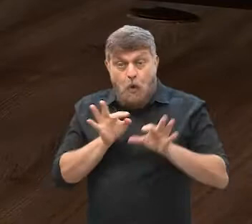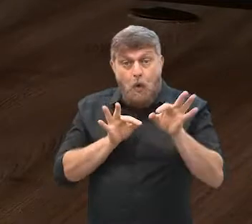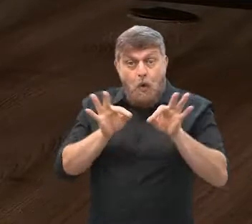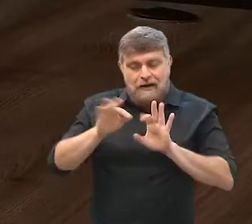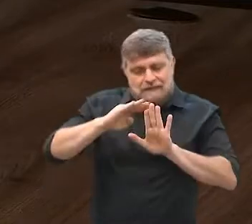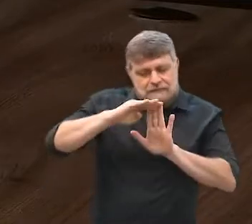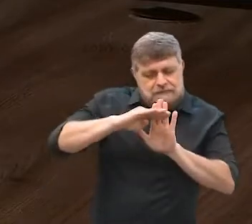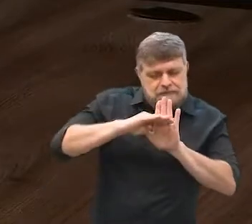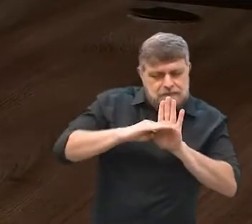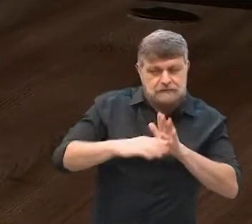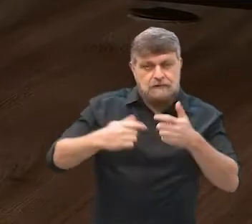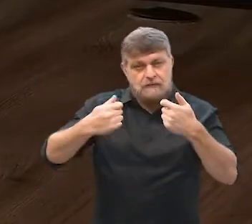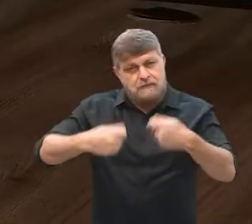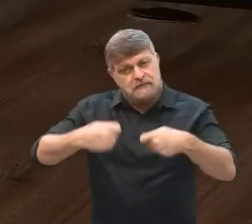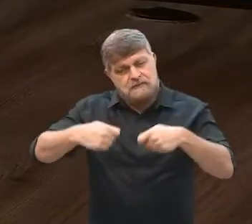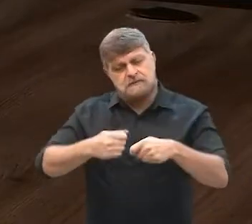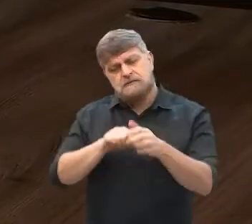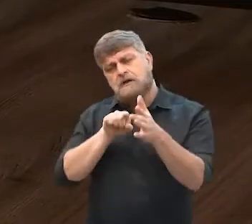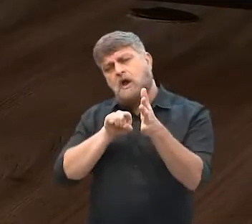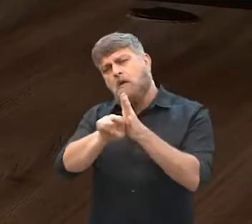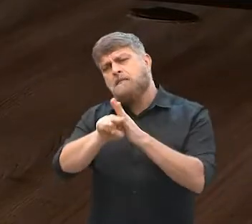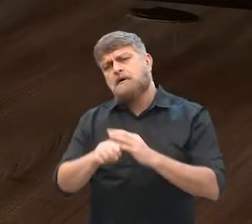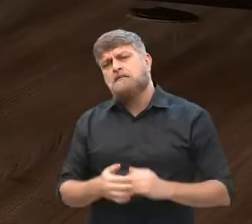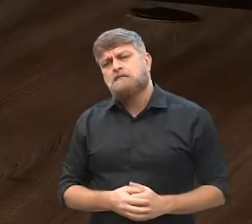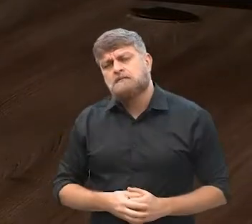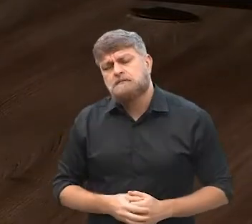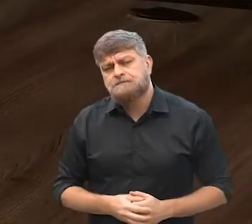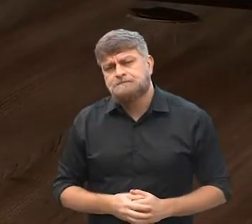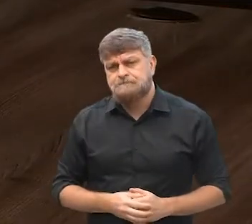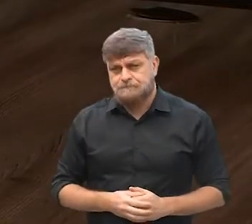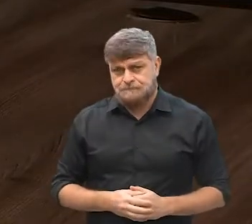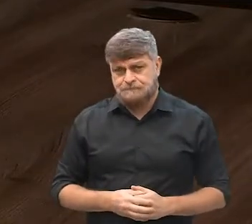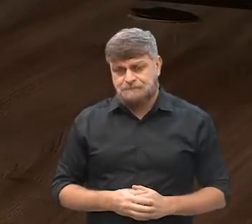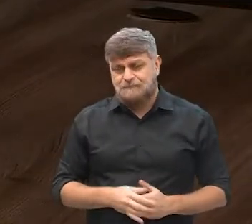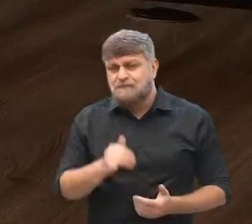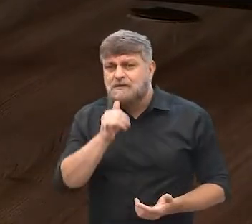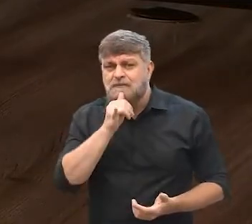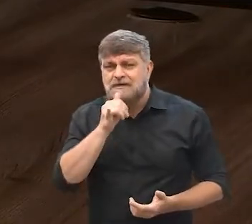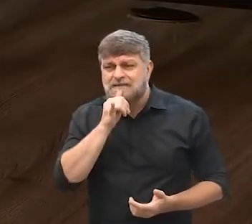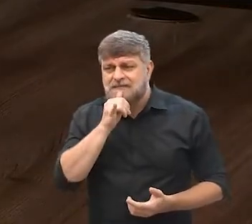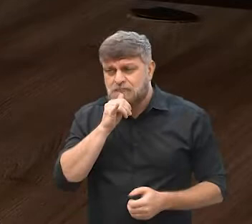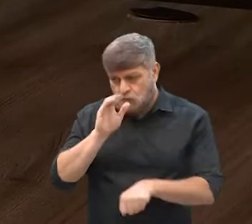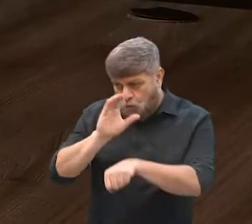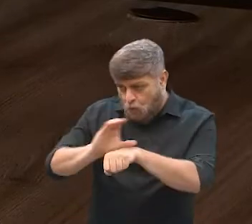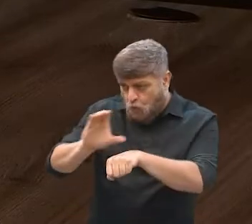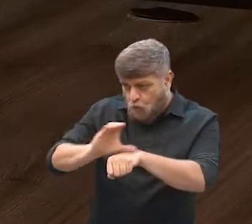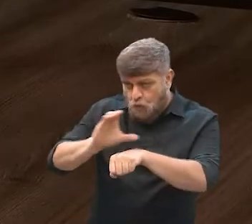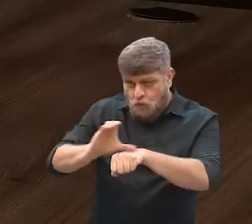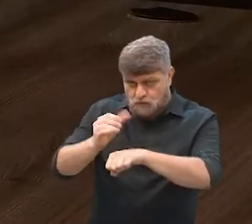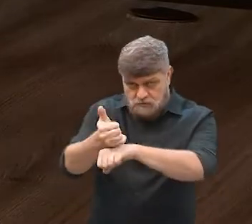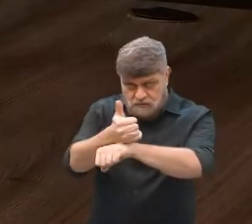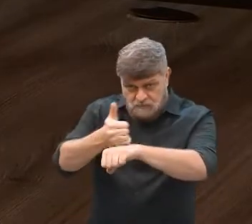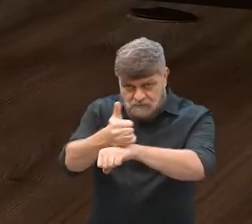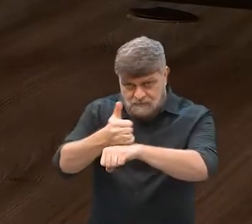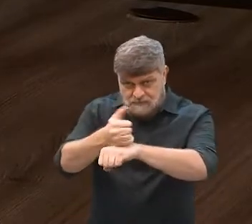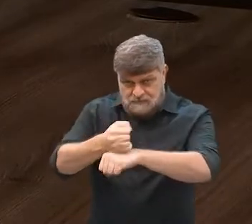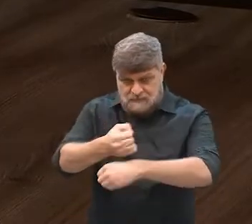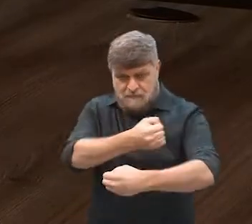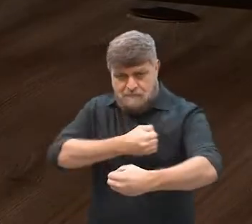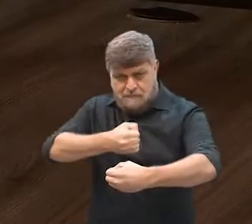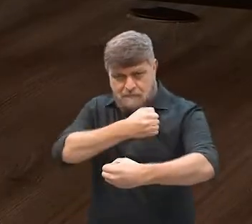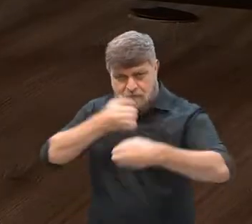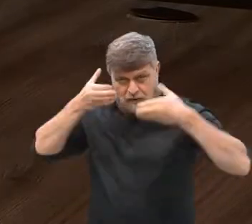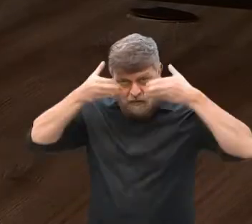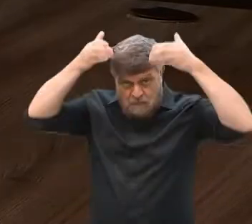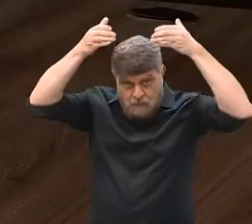organização, onde entra, então, aí, por exemplo, um curso de gastronomia? É só aprender